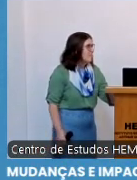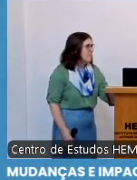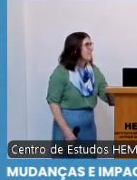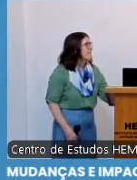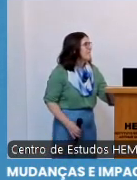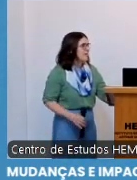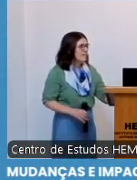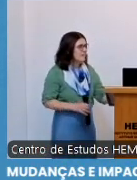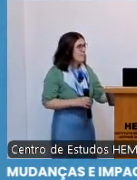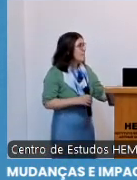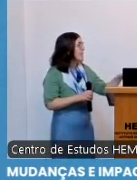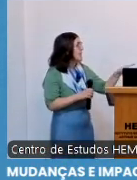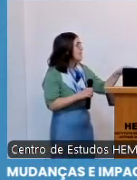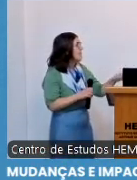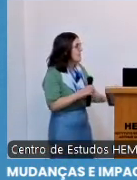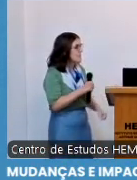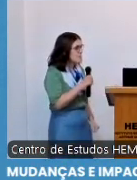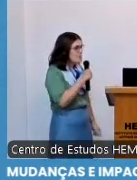com você.